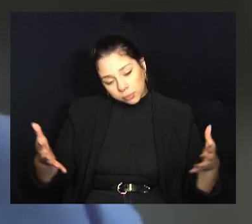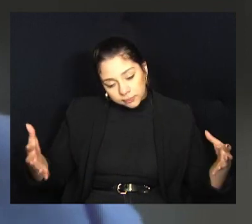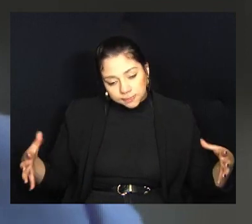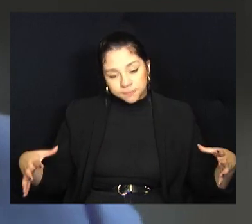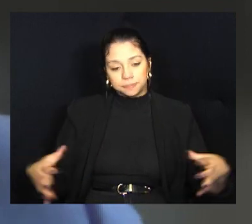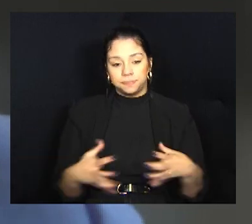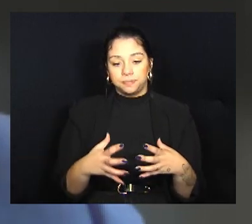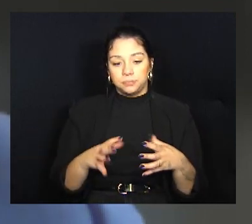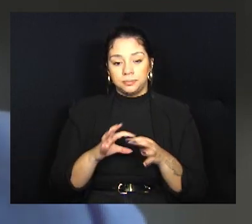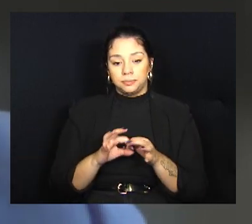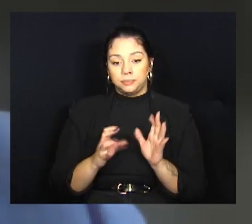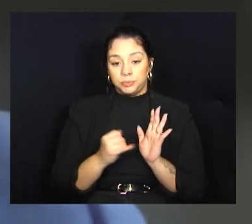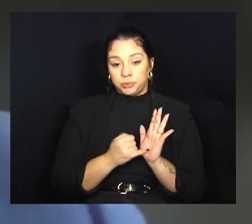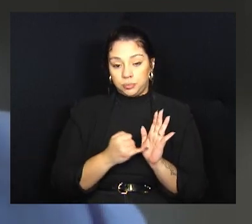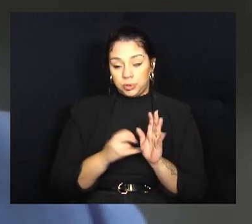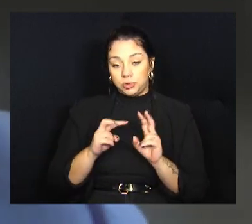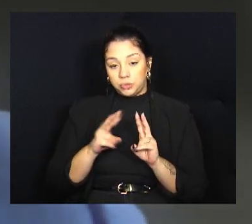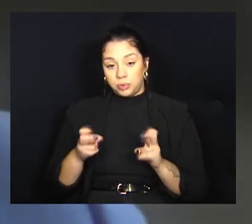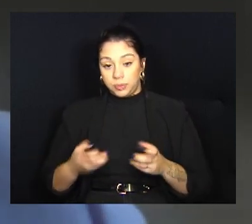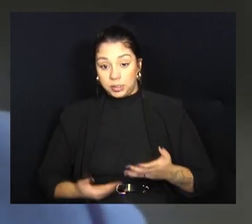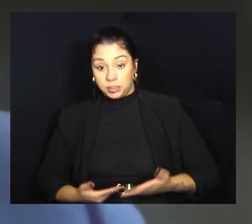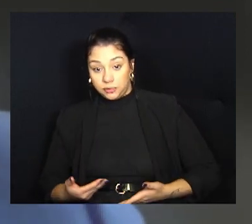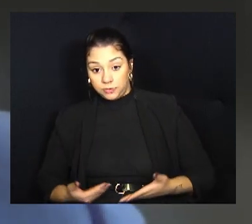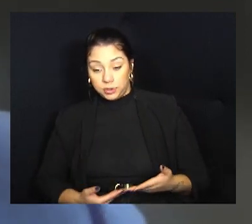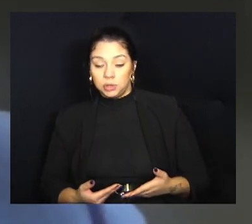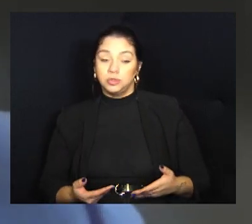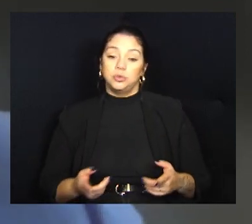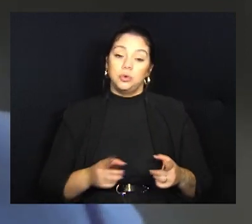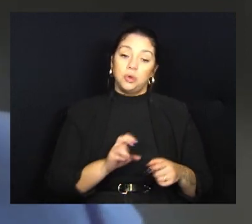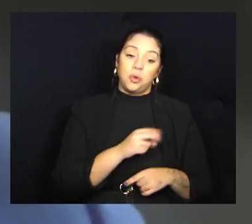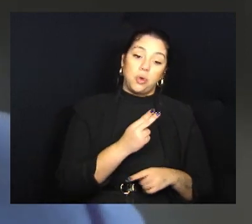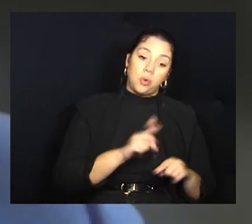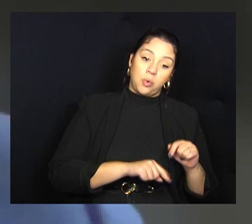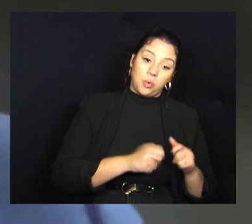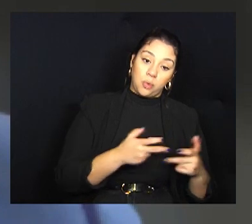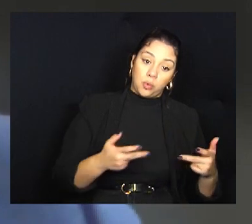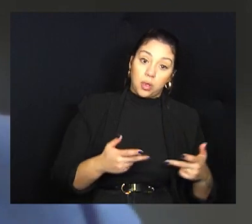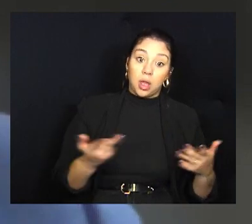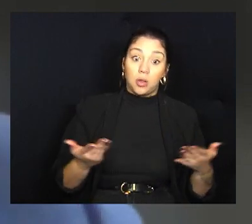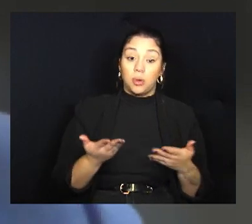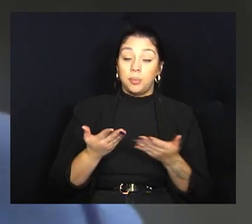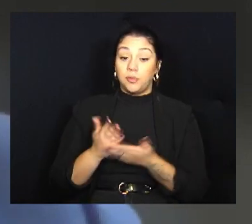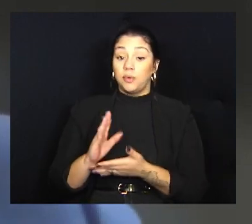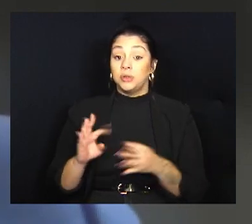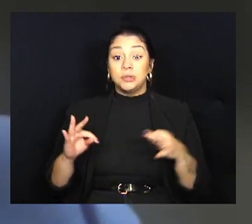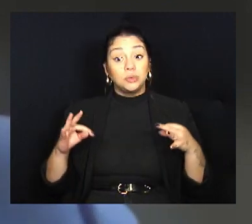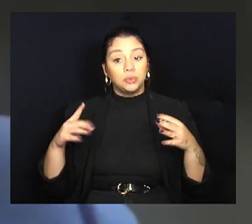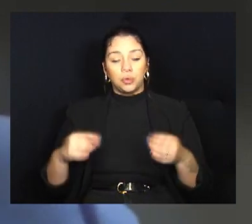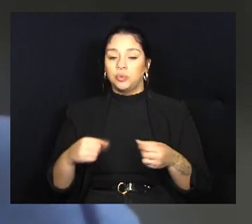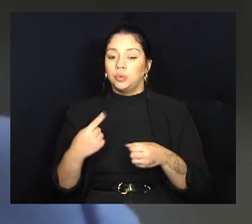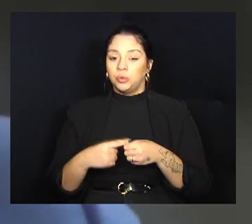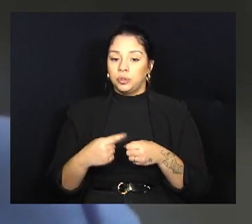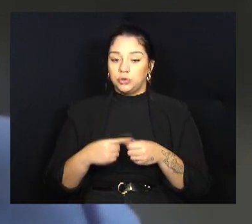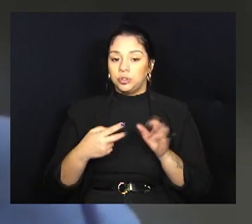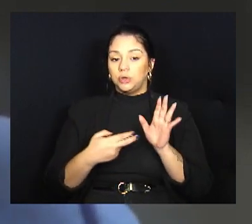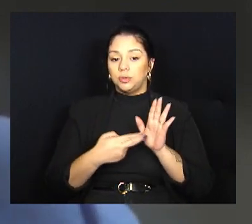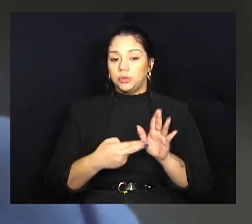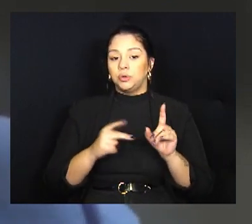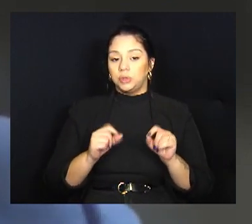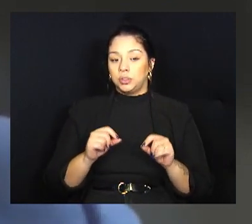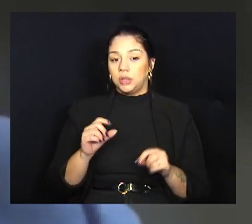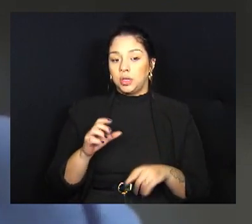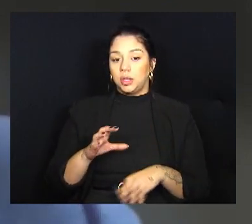sobre serviços, passa por aprovação de todos os municípios numa representação, que é o